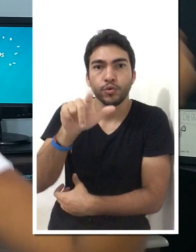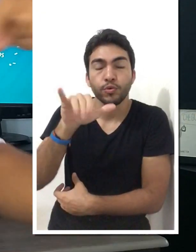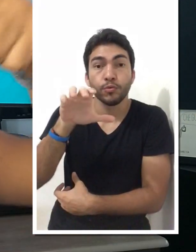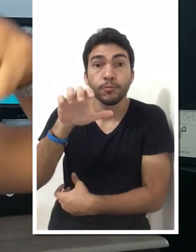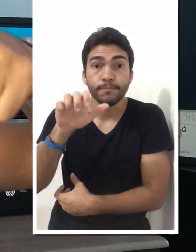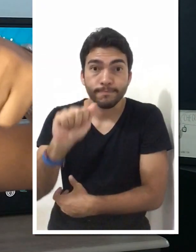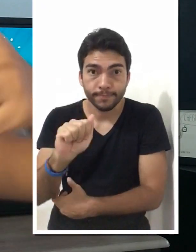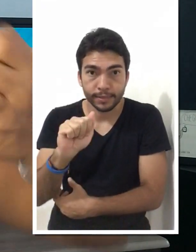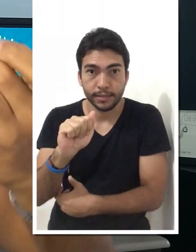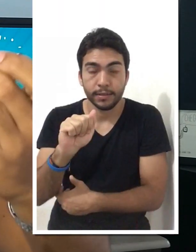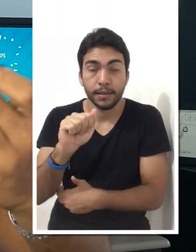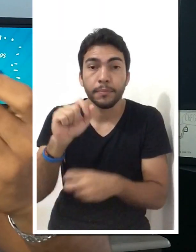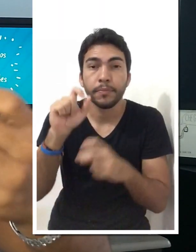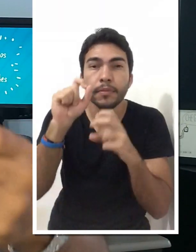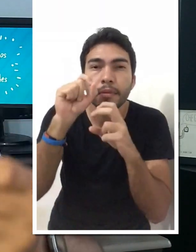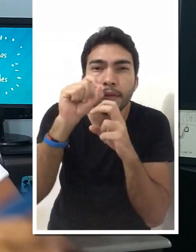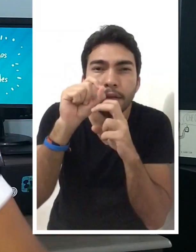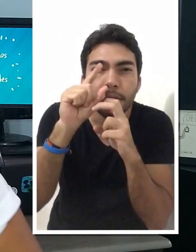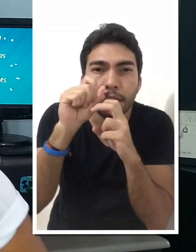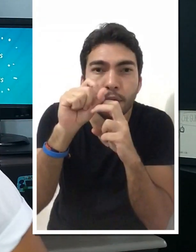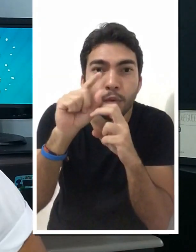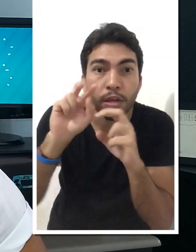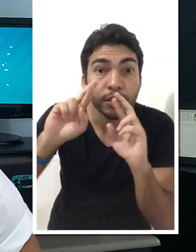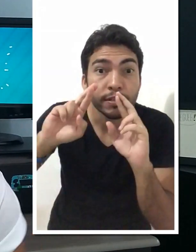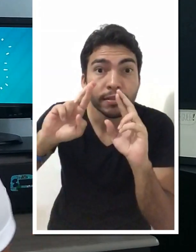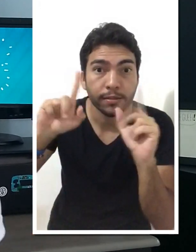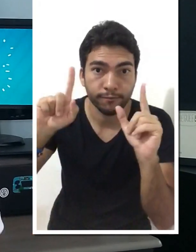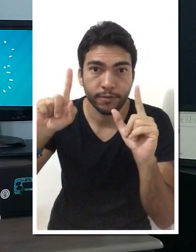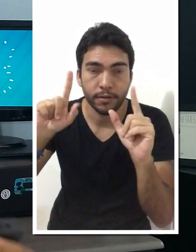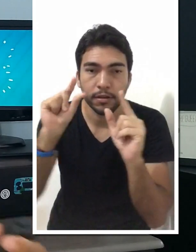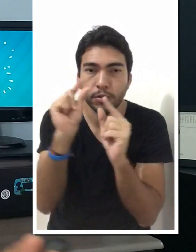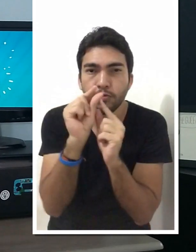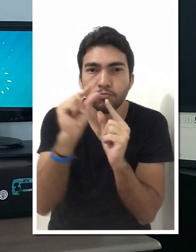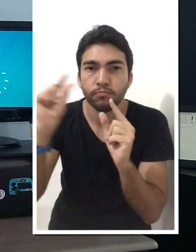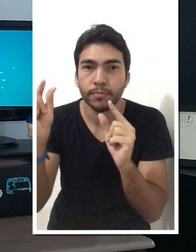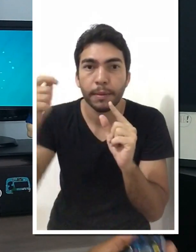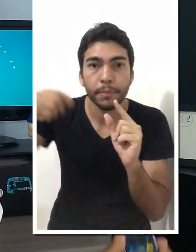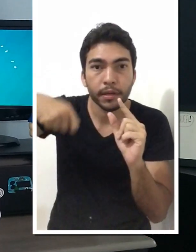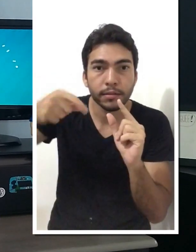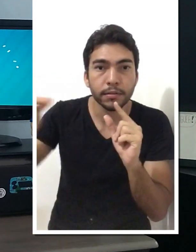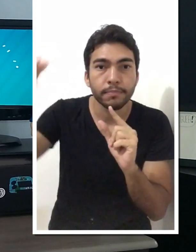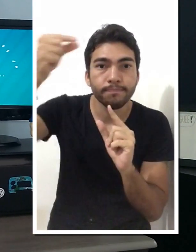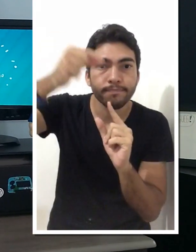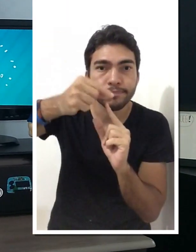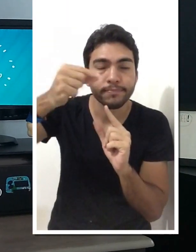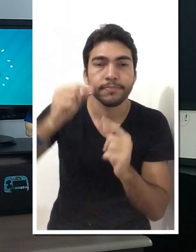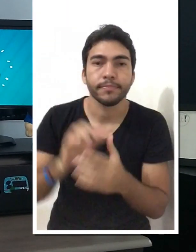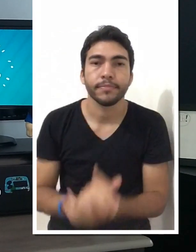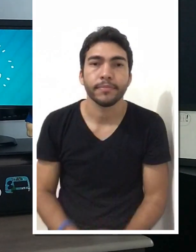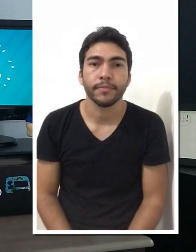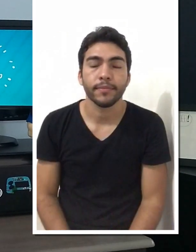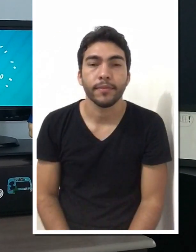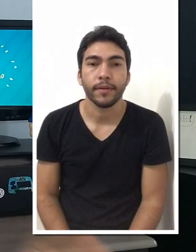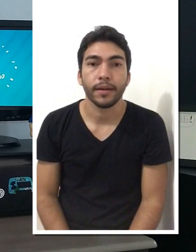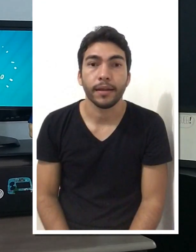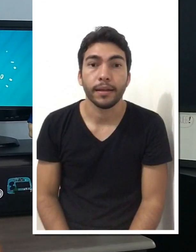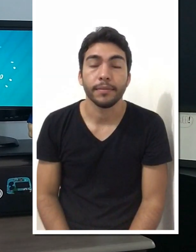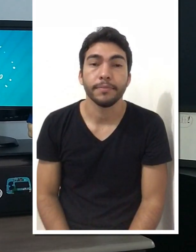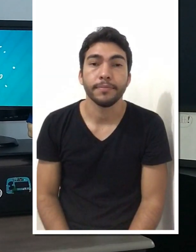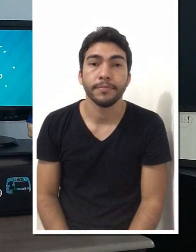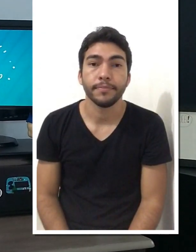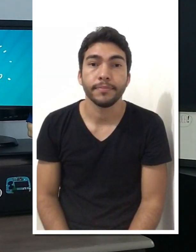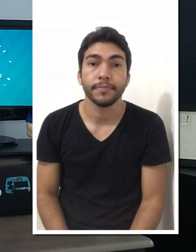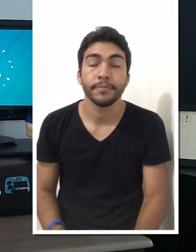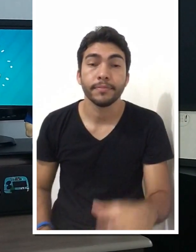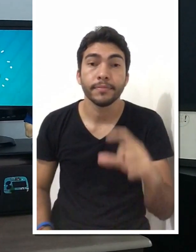né, que você conecta aqui. E a bomba de insulina, a agulha não tem, a gente aplica, né, e retira a